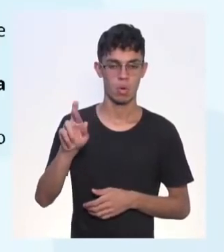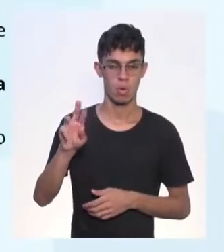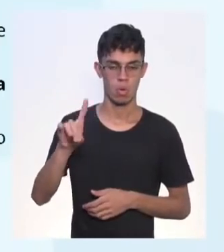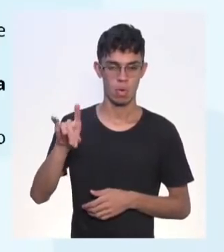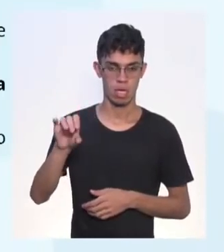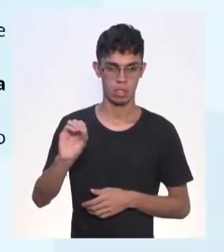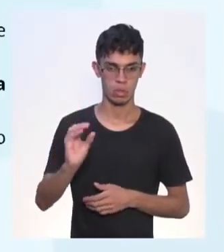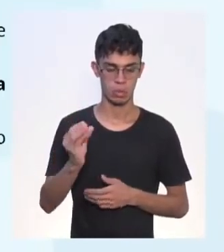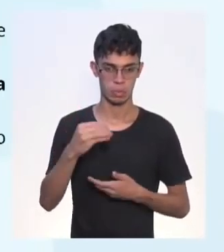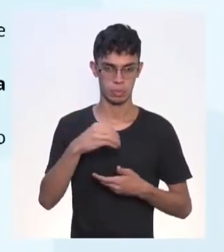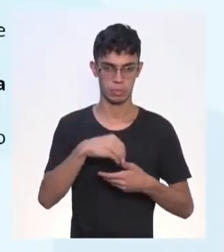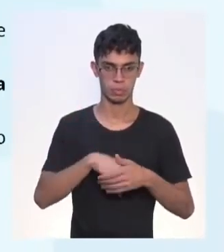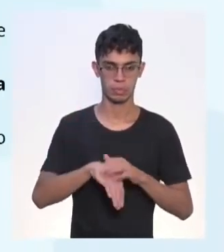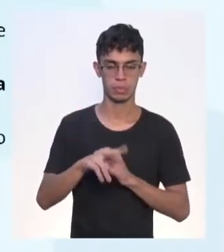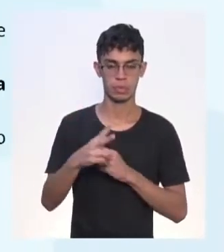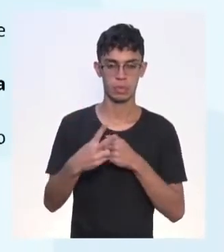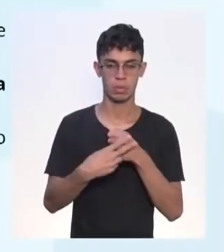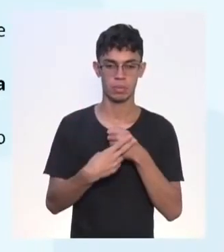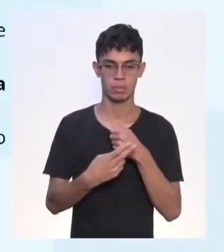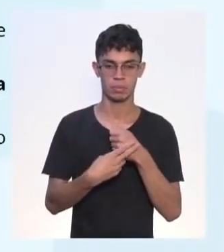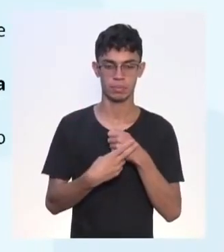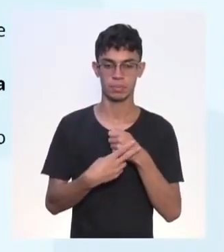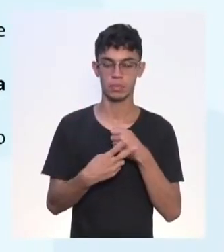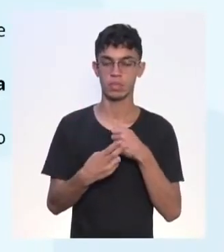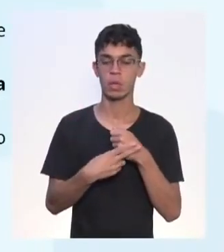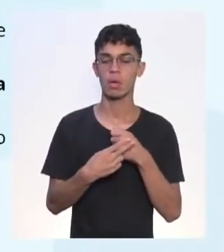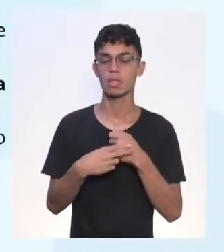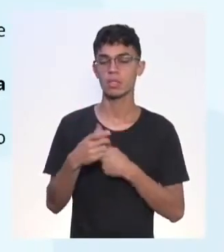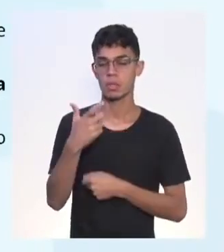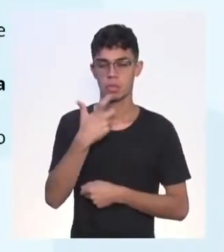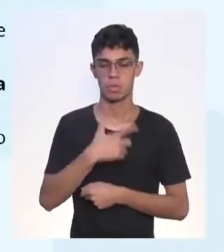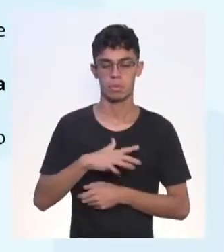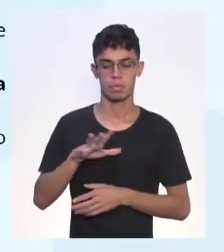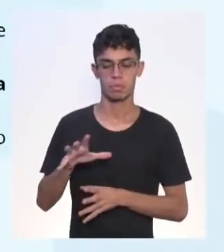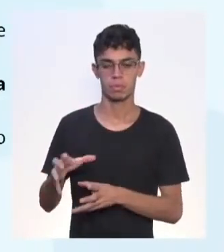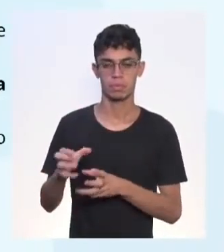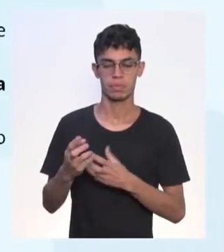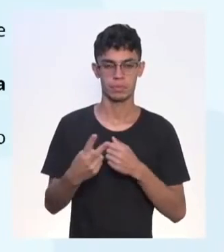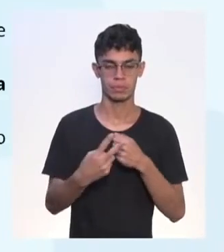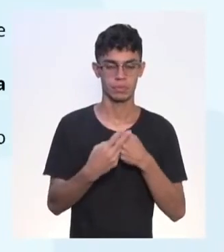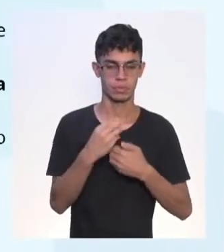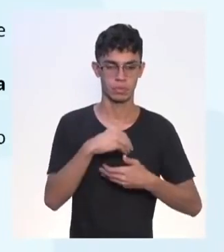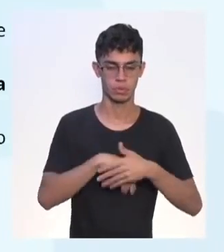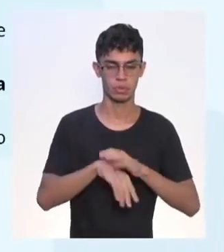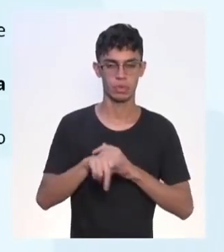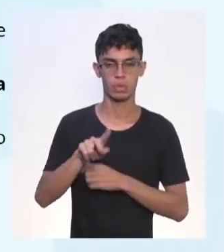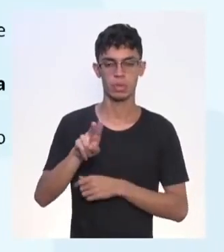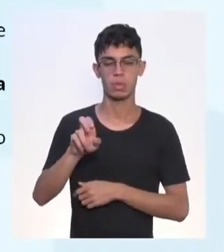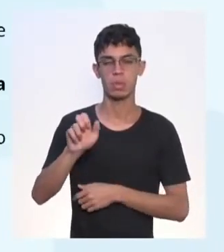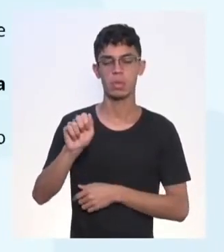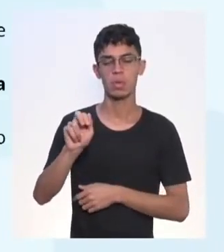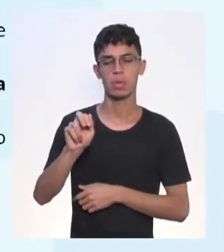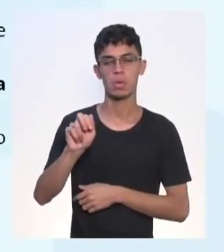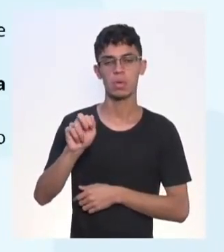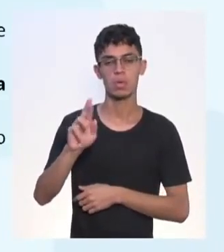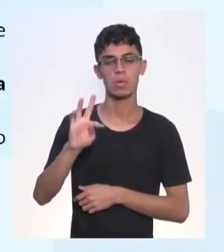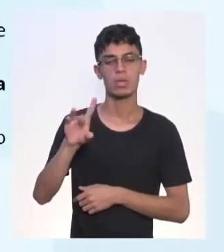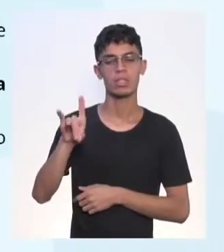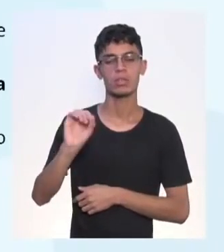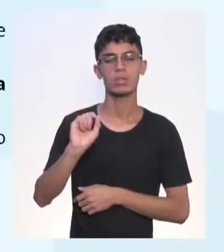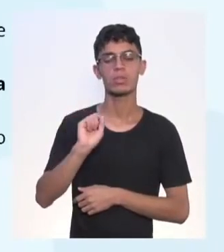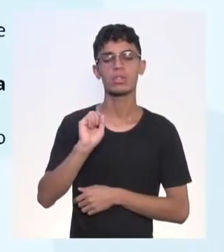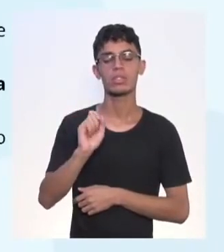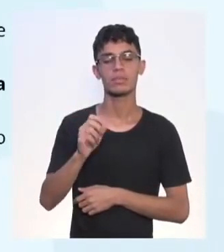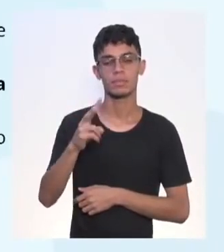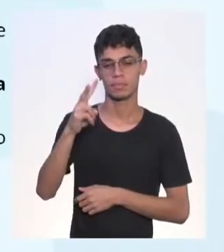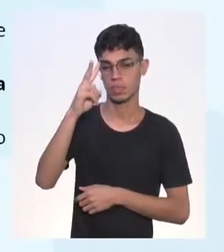o sujeito está implícito, ele não está expresso, né? Então quem guarda? Eu guardo, né? Guardo. O que eu guardo? Eu guardo